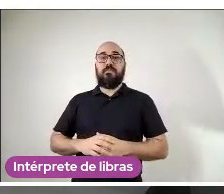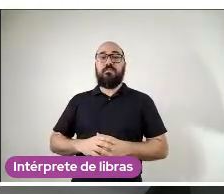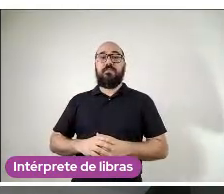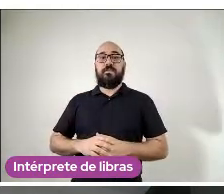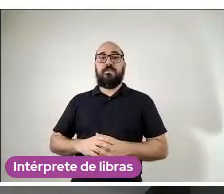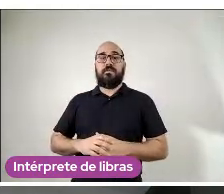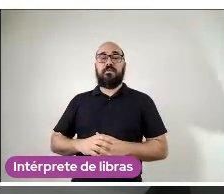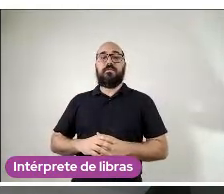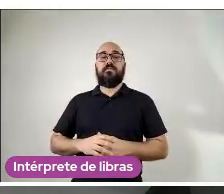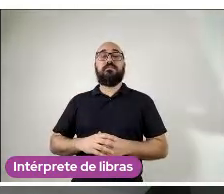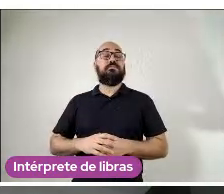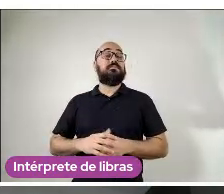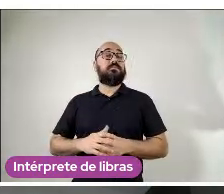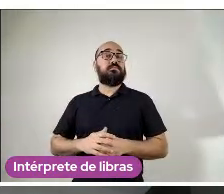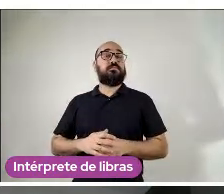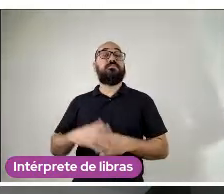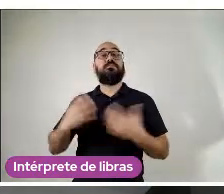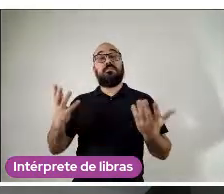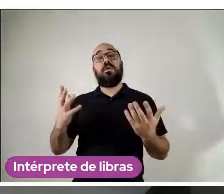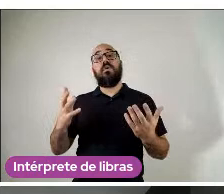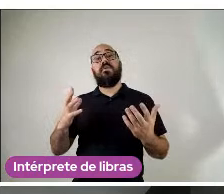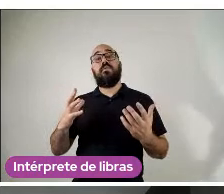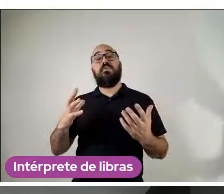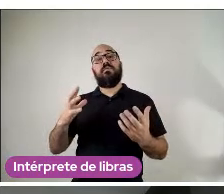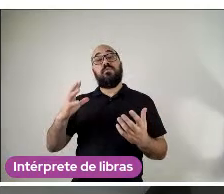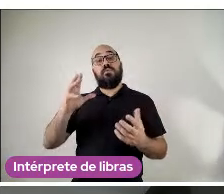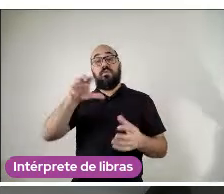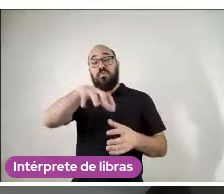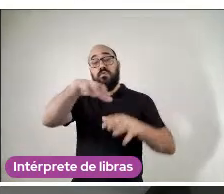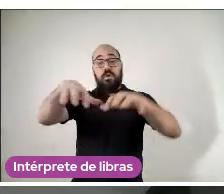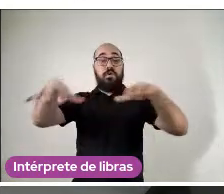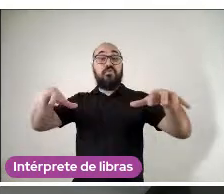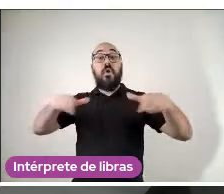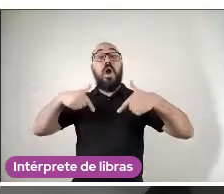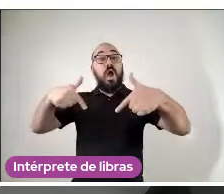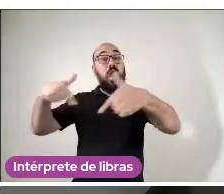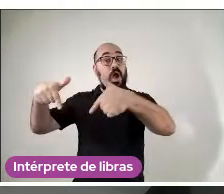realmente as regiões têm seus grupos, seus GAMPs, que estão muito ativos.